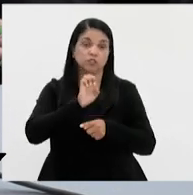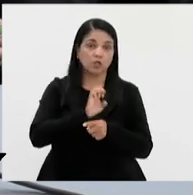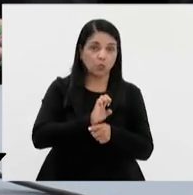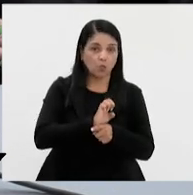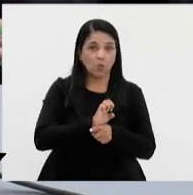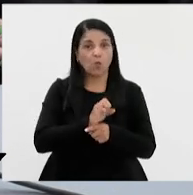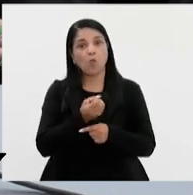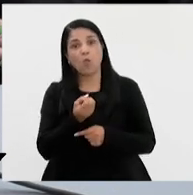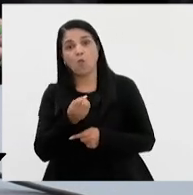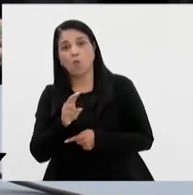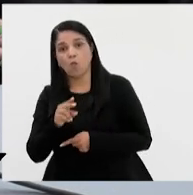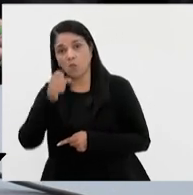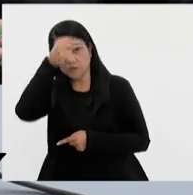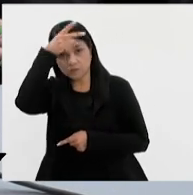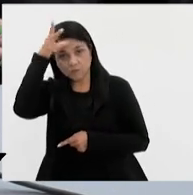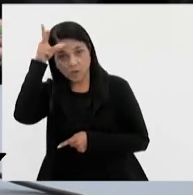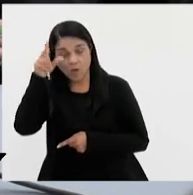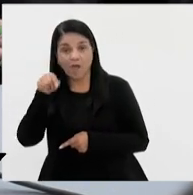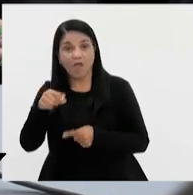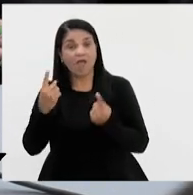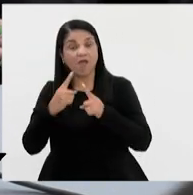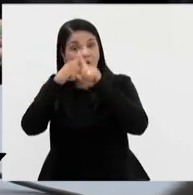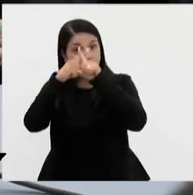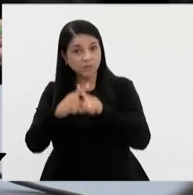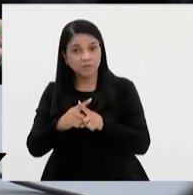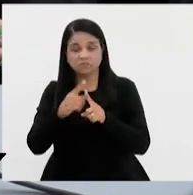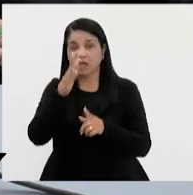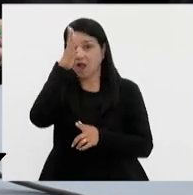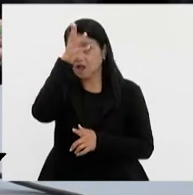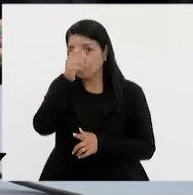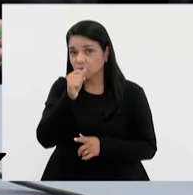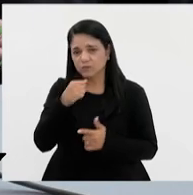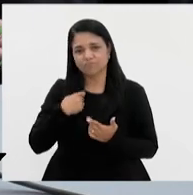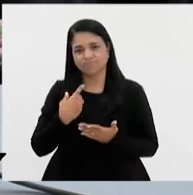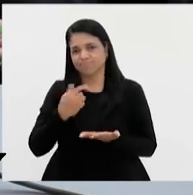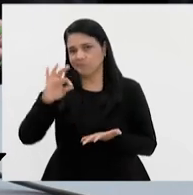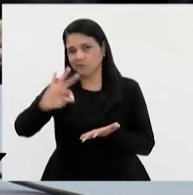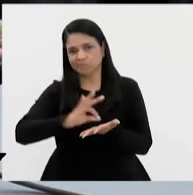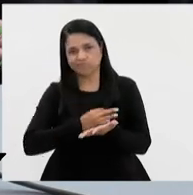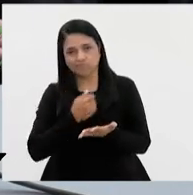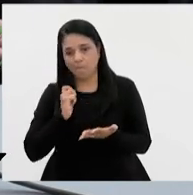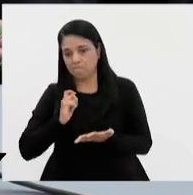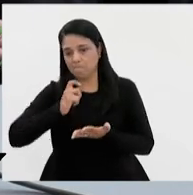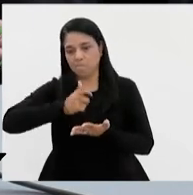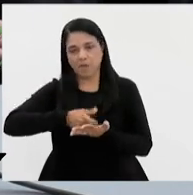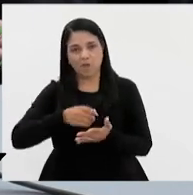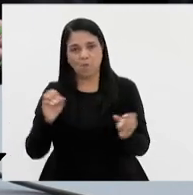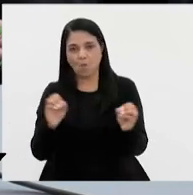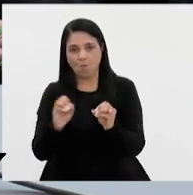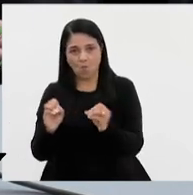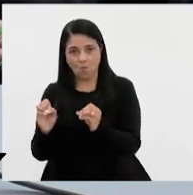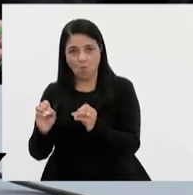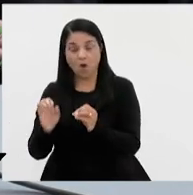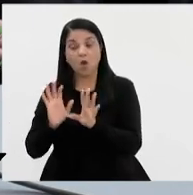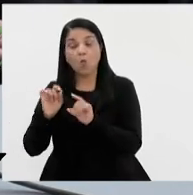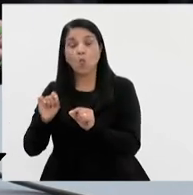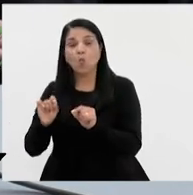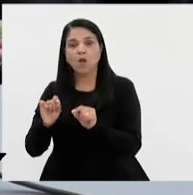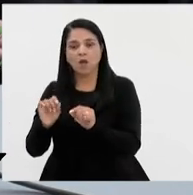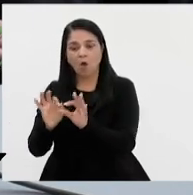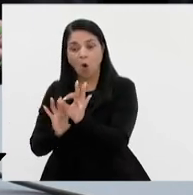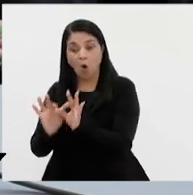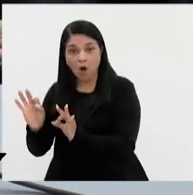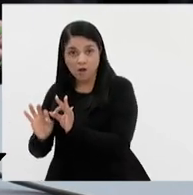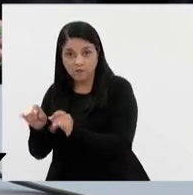essas competições são gratuitas. Elas não cobram taxa de inscrição. Normalmente é feita quando o organizador é